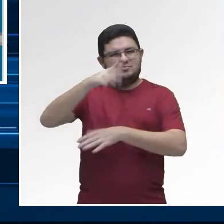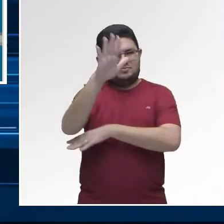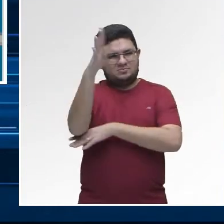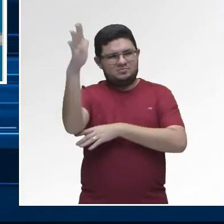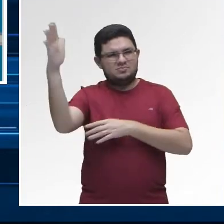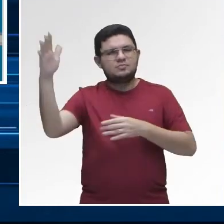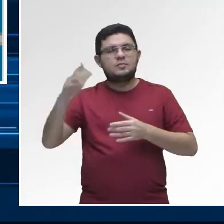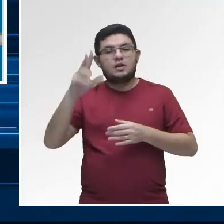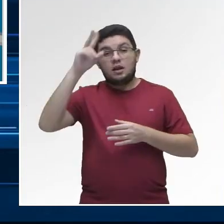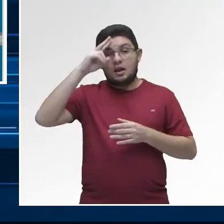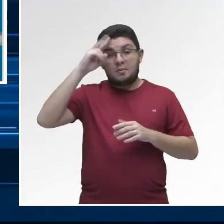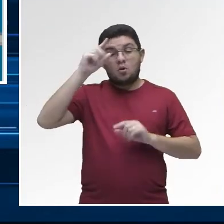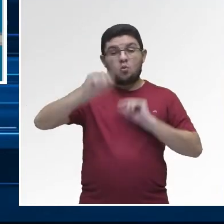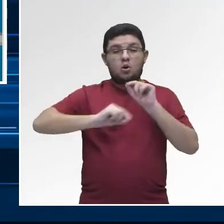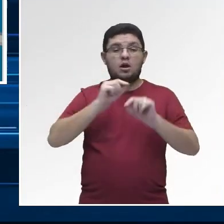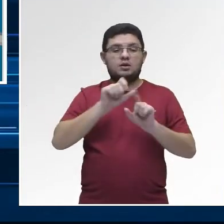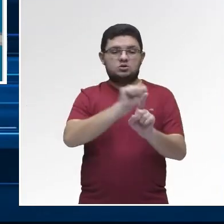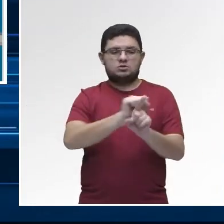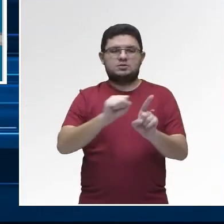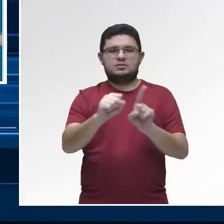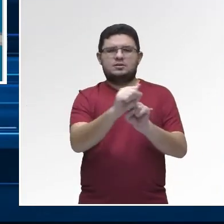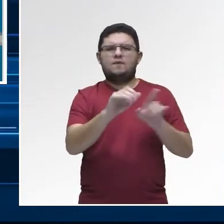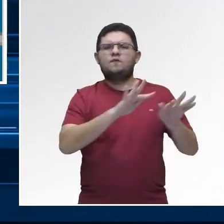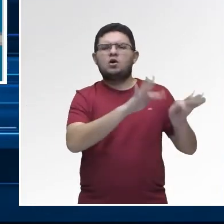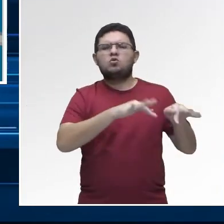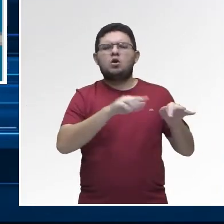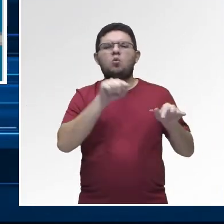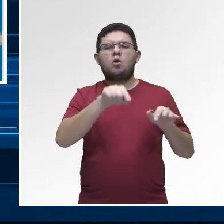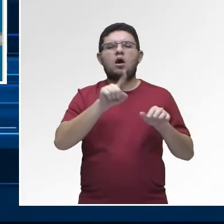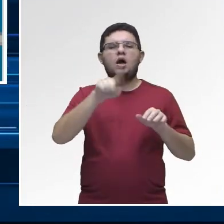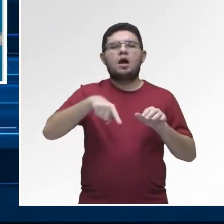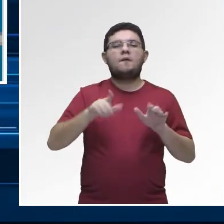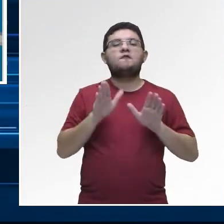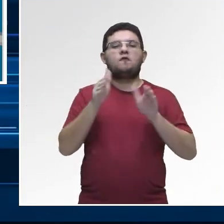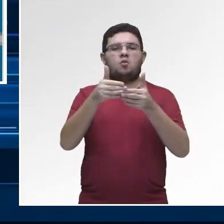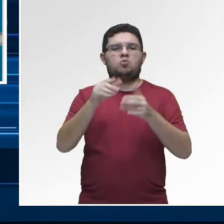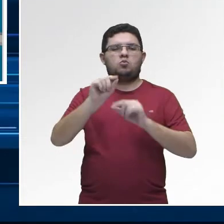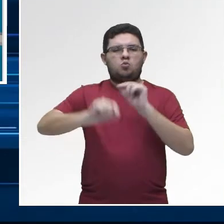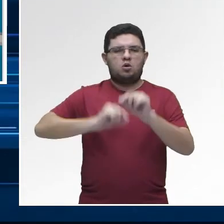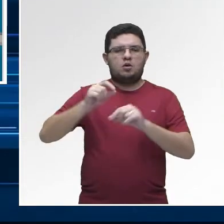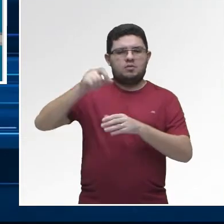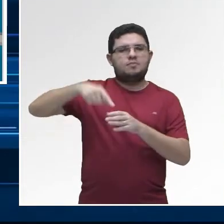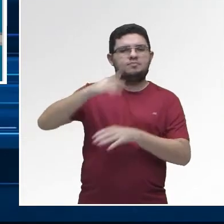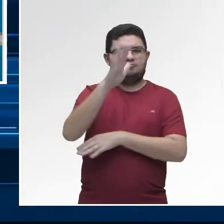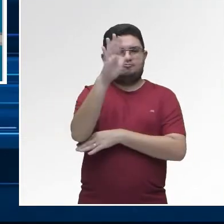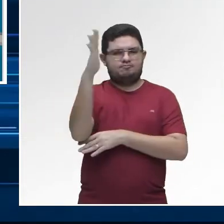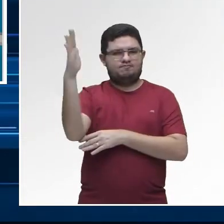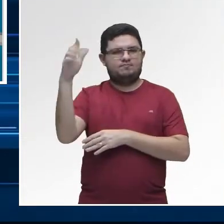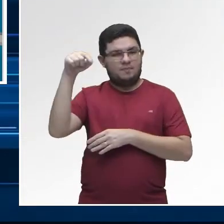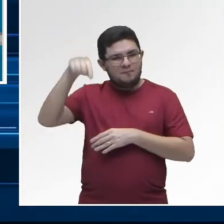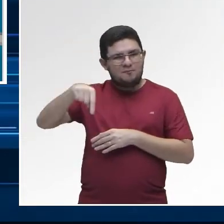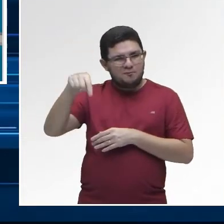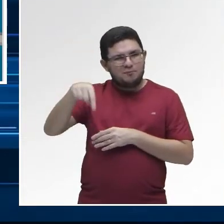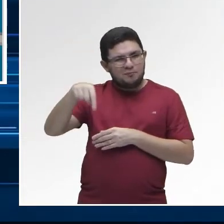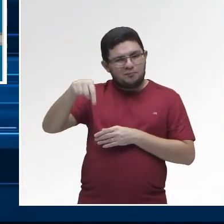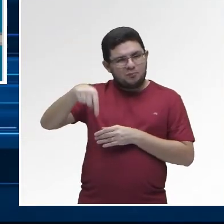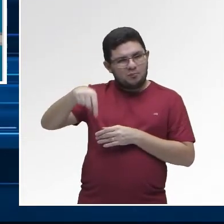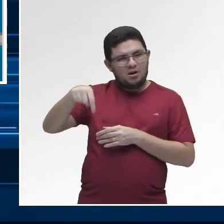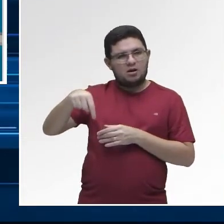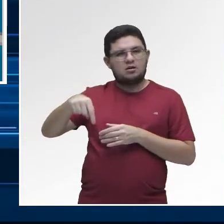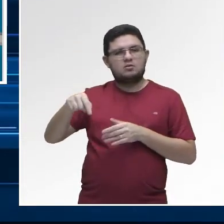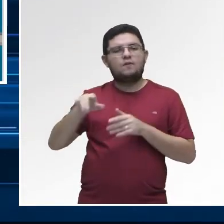a professora falou para vocês lá no começo, era uma sociedade rural. Nós tínhamos a ruralização aí do processo